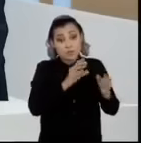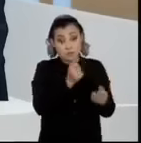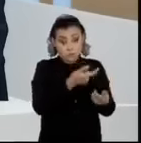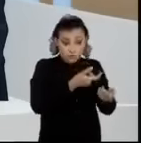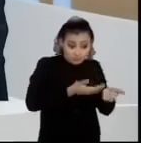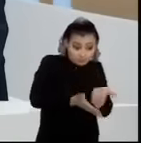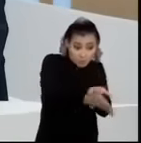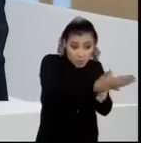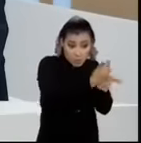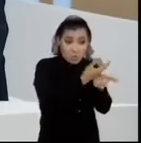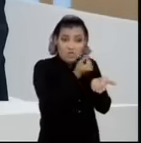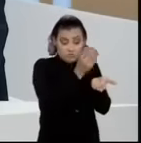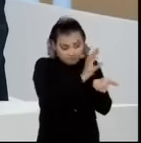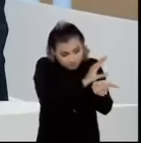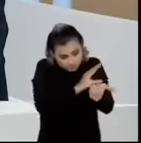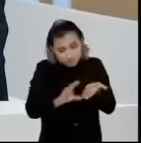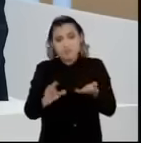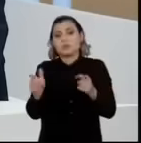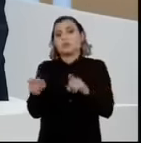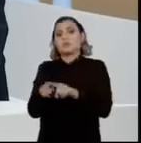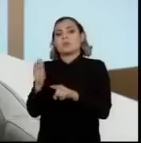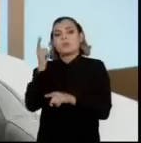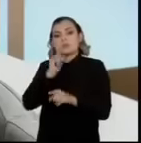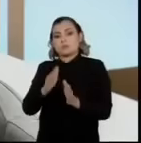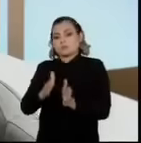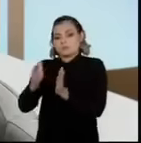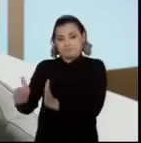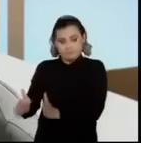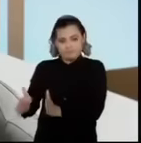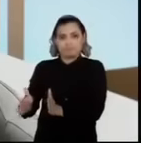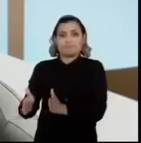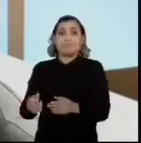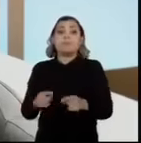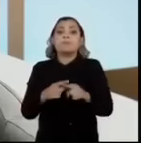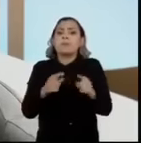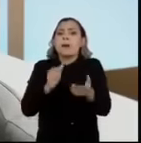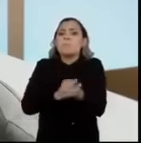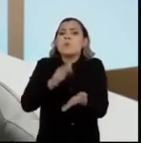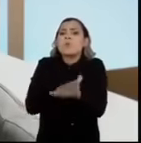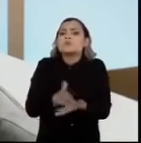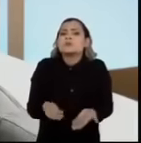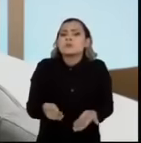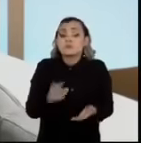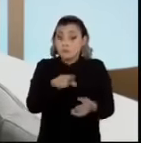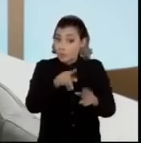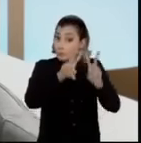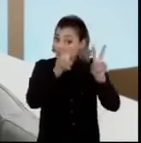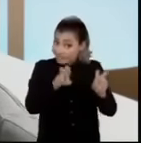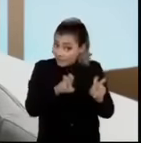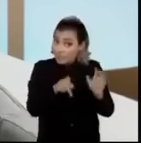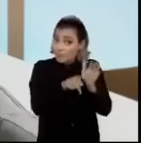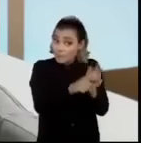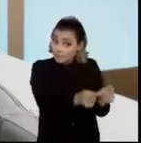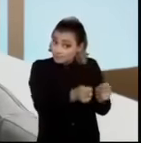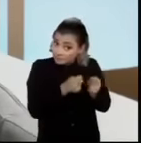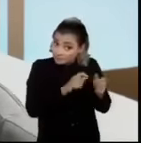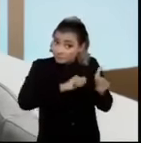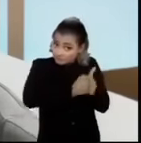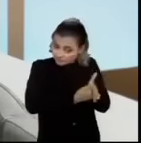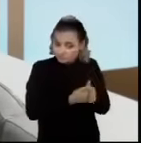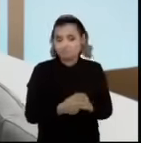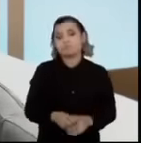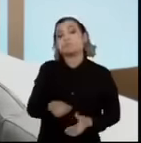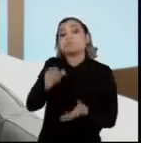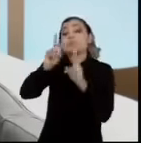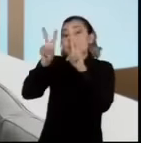ou fazer essa economia com atividade meio, não atividade fim. Então, essa questão... Queda das multas. Então, essa questão das multas. O que acontece?